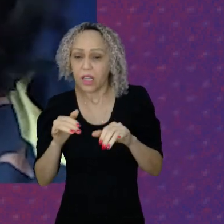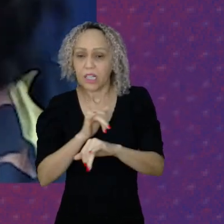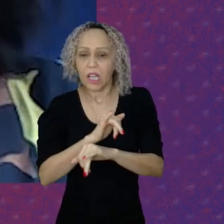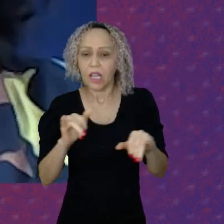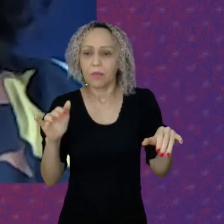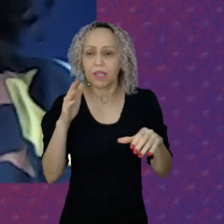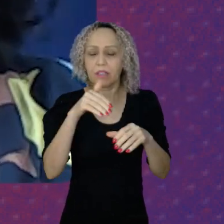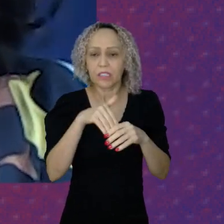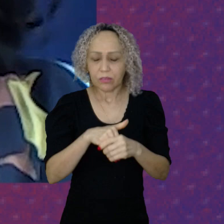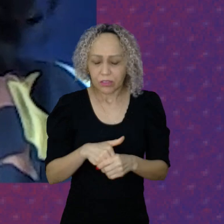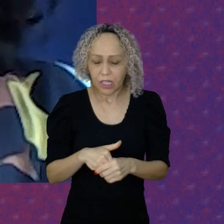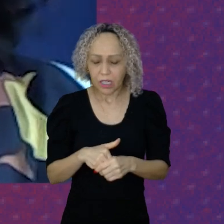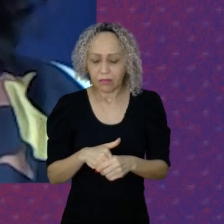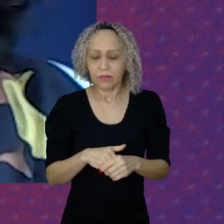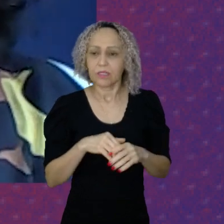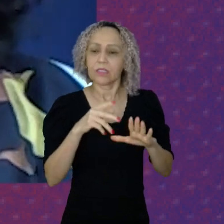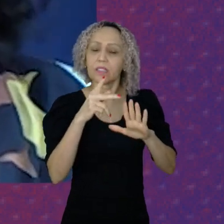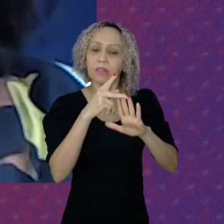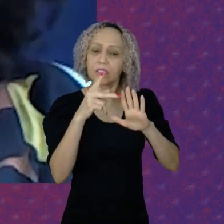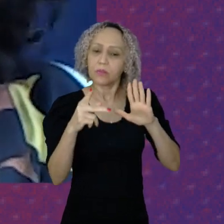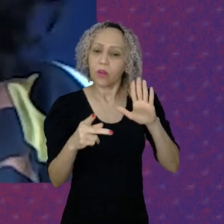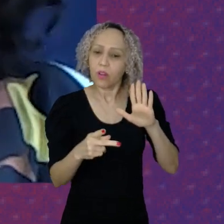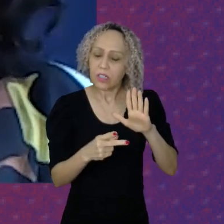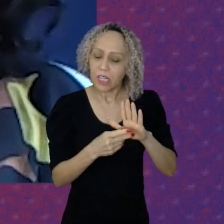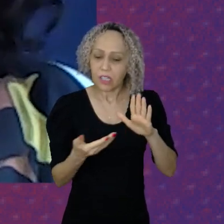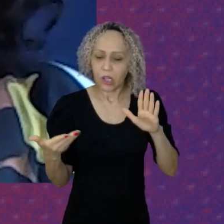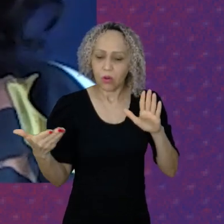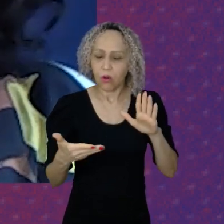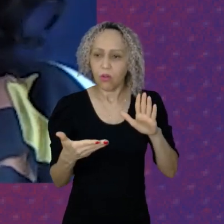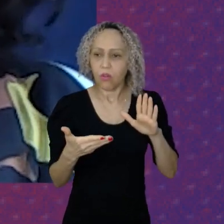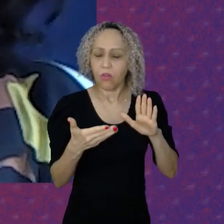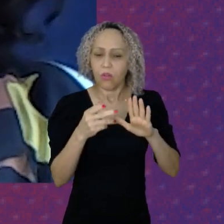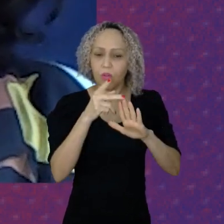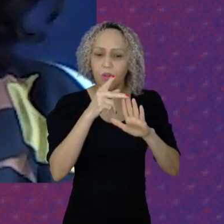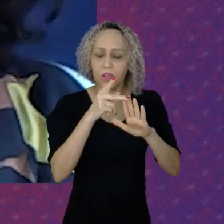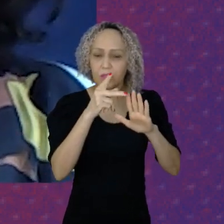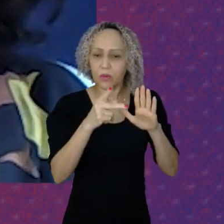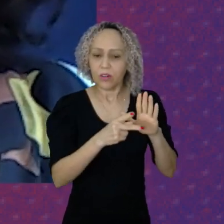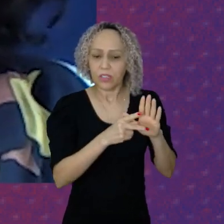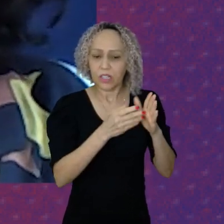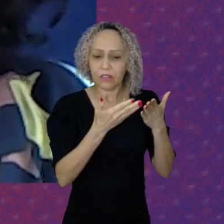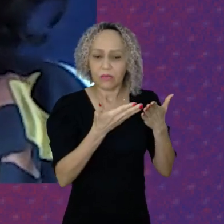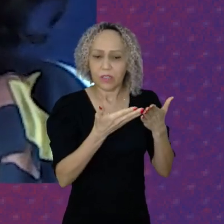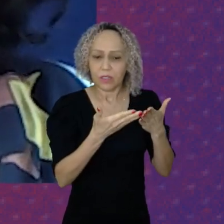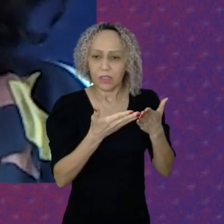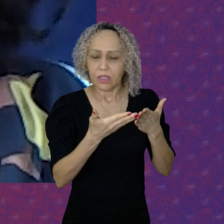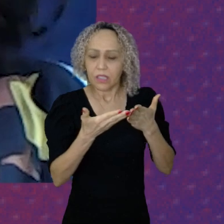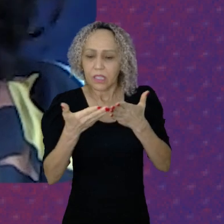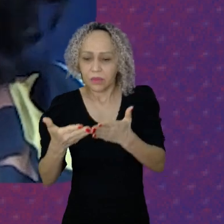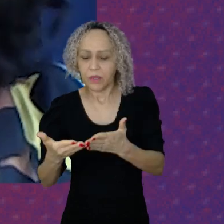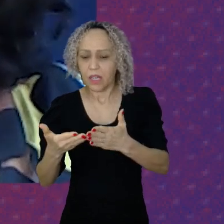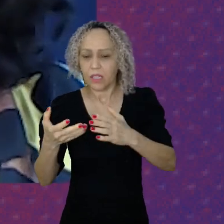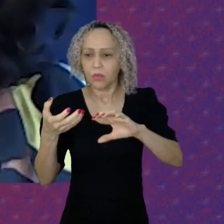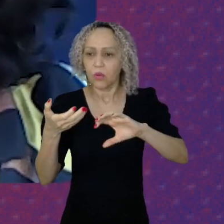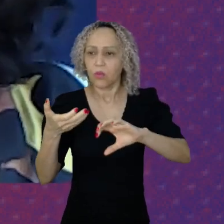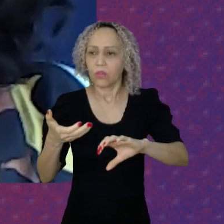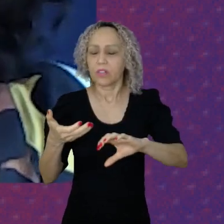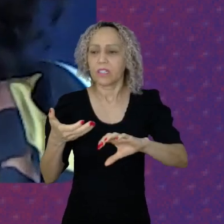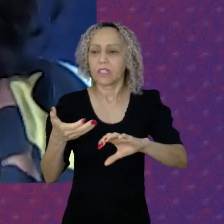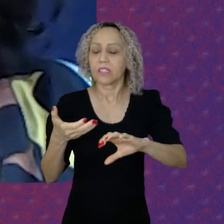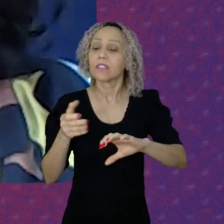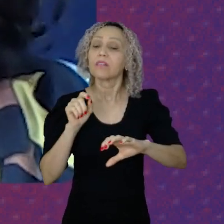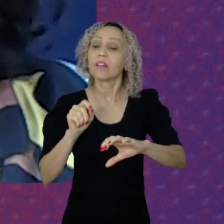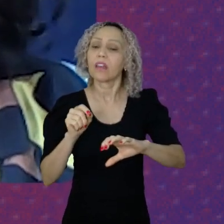esse projeto será encaminhado para o Congresso Nacional, e nós entendemos que é um grande